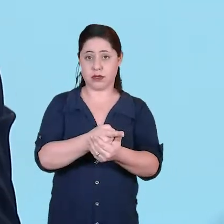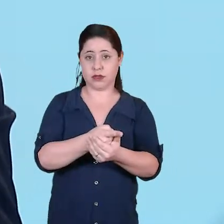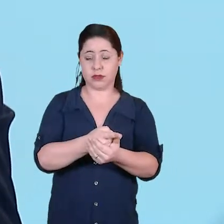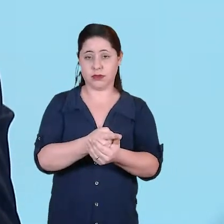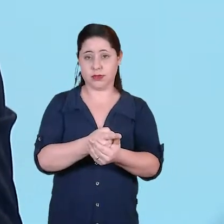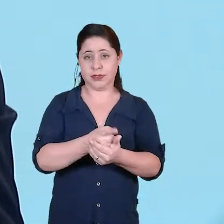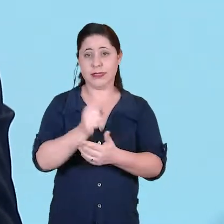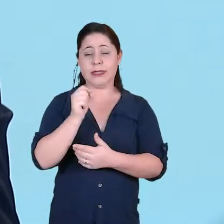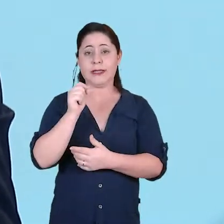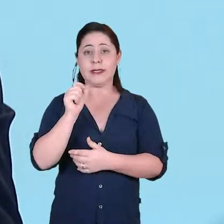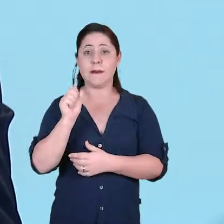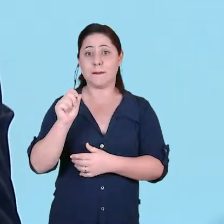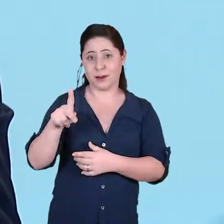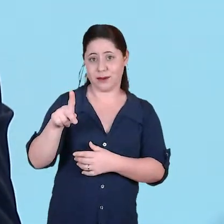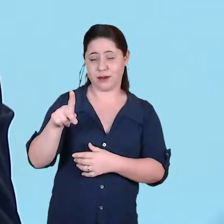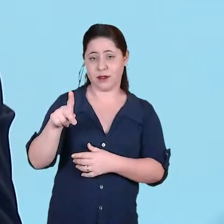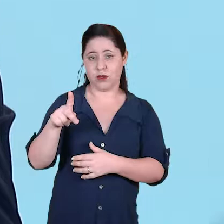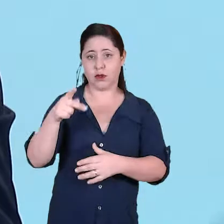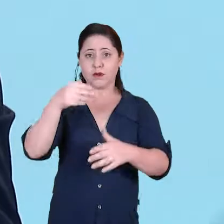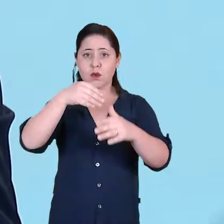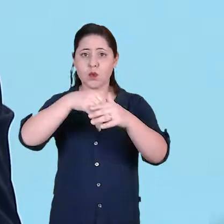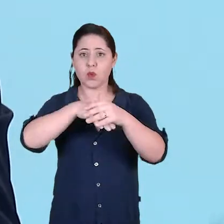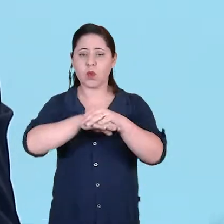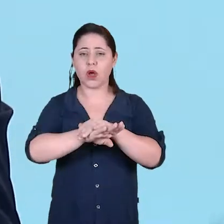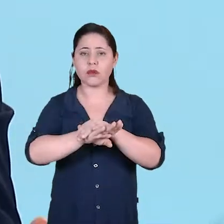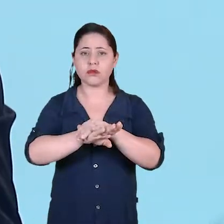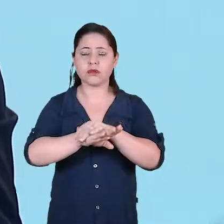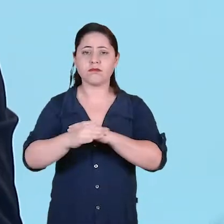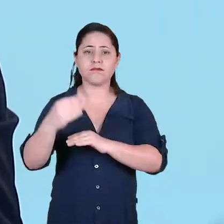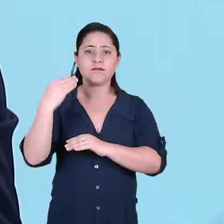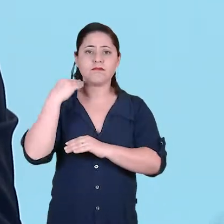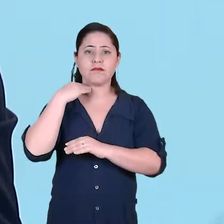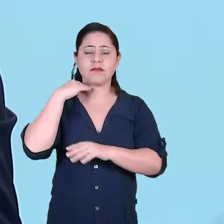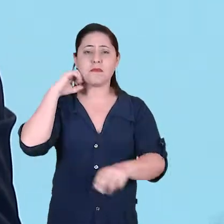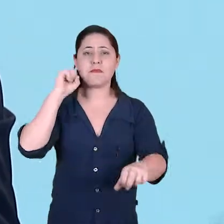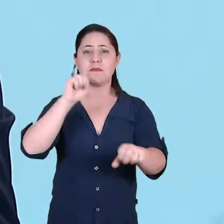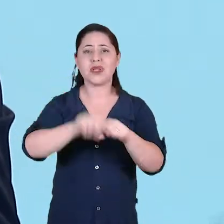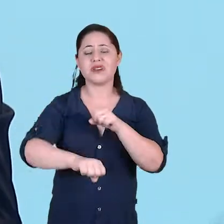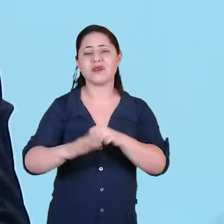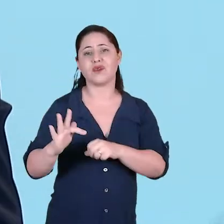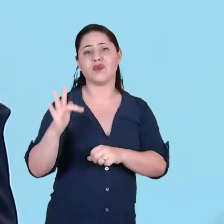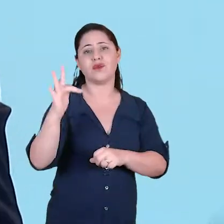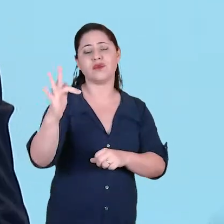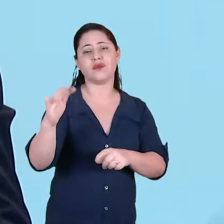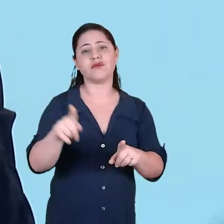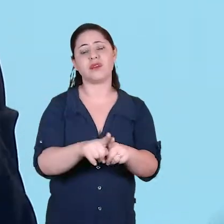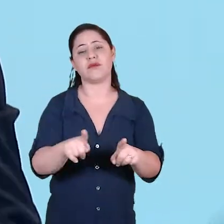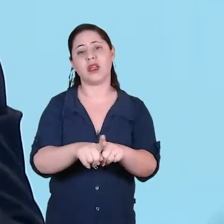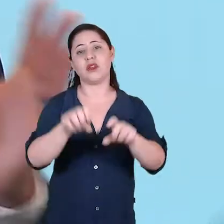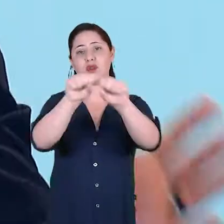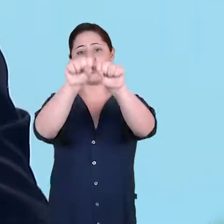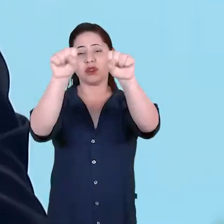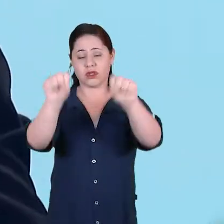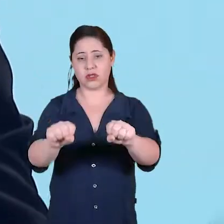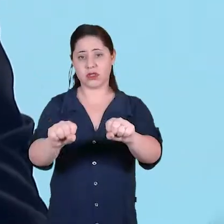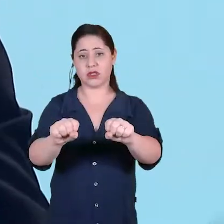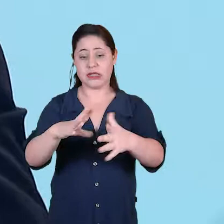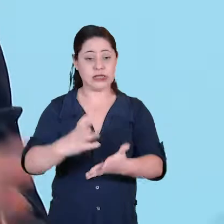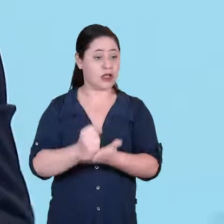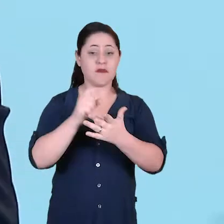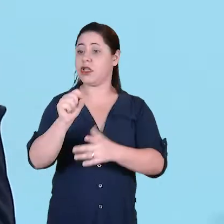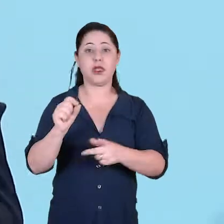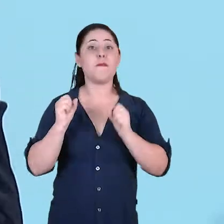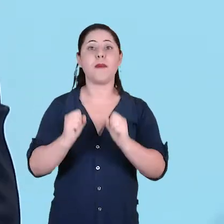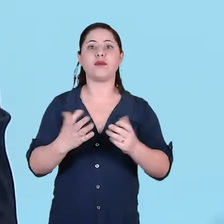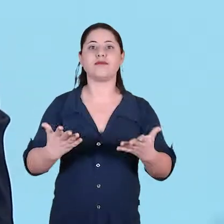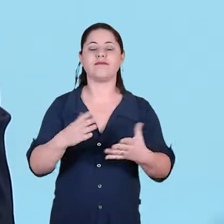a sua aposentadoria fica extremamente prejudicada no futuro. É o sistema do salve-se quem puder.